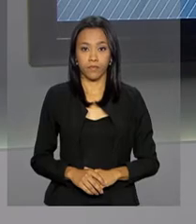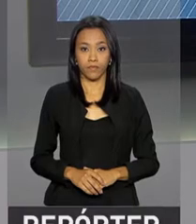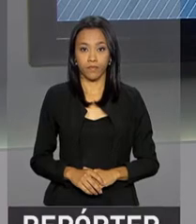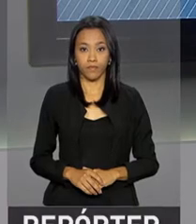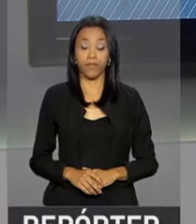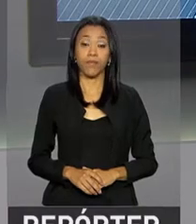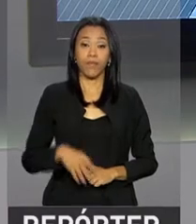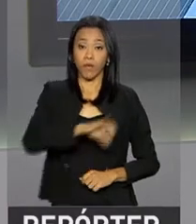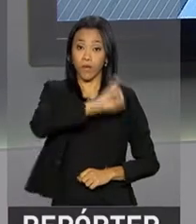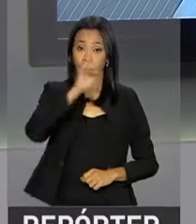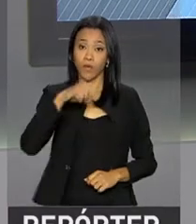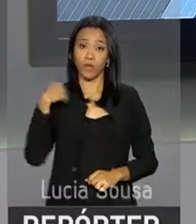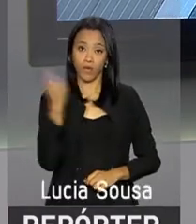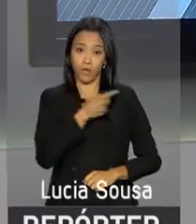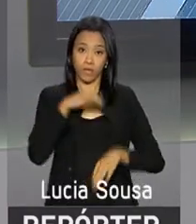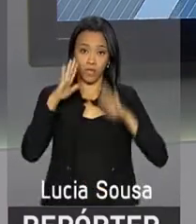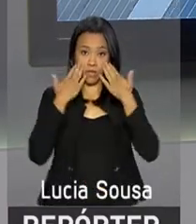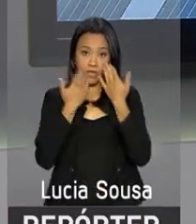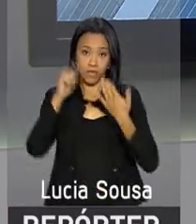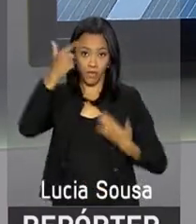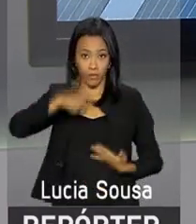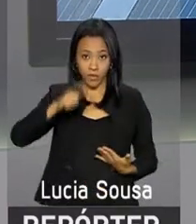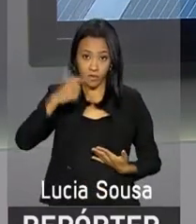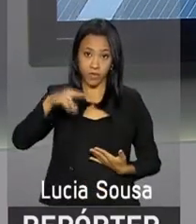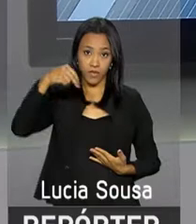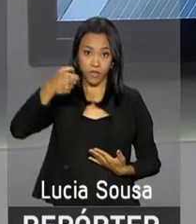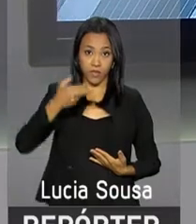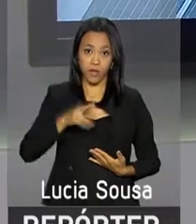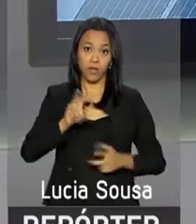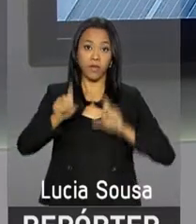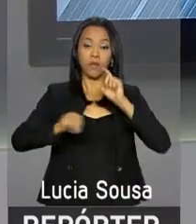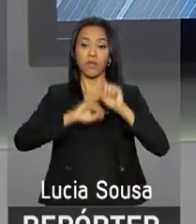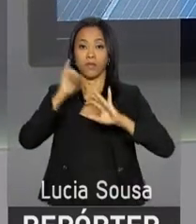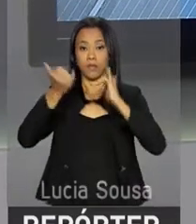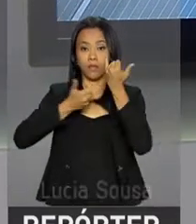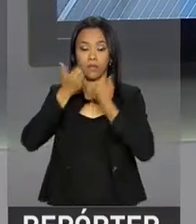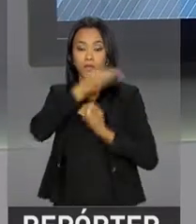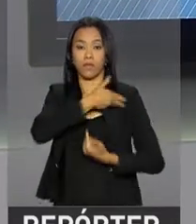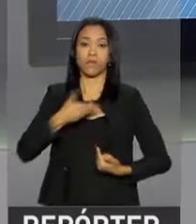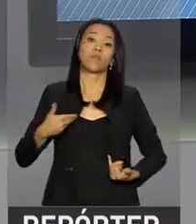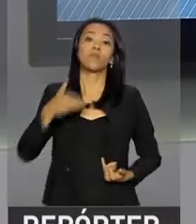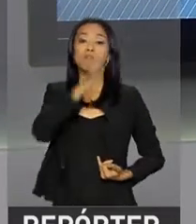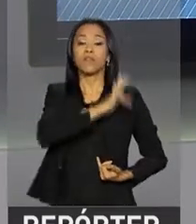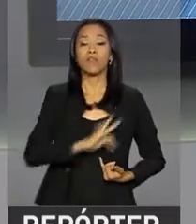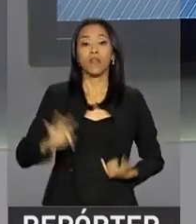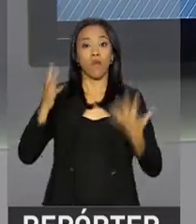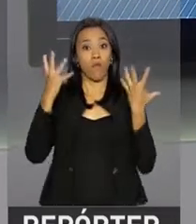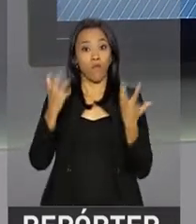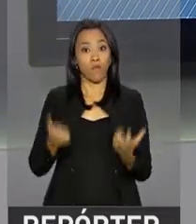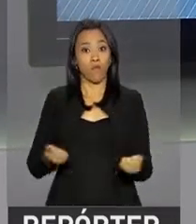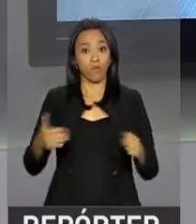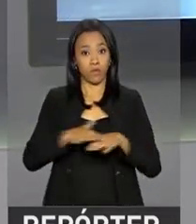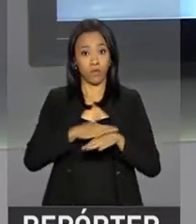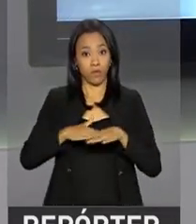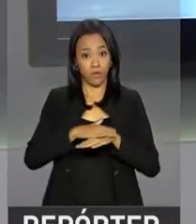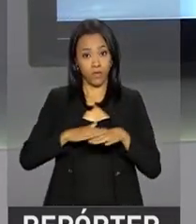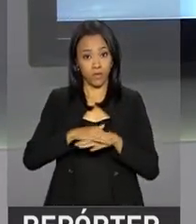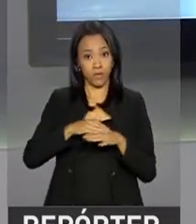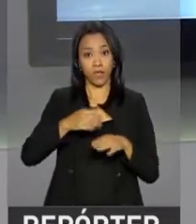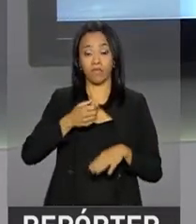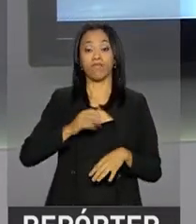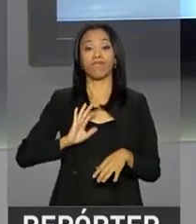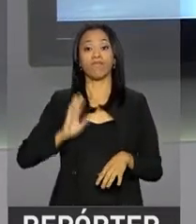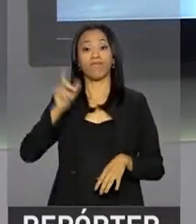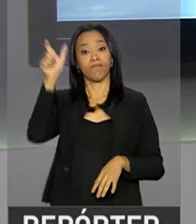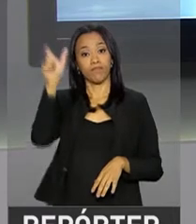lá estamos de volta com o repórter nbr notícias do governo federal e vamos conversar ao vivo com a repórter luana karen